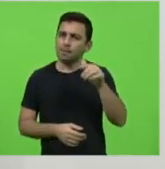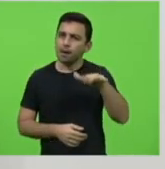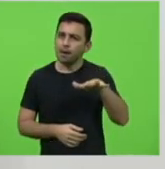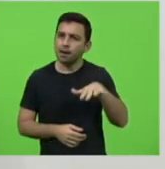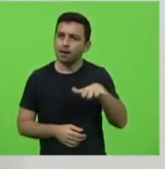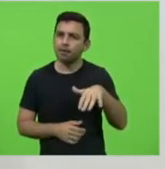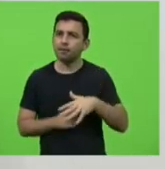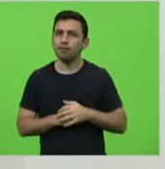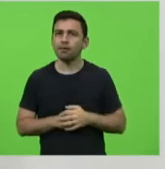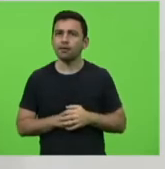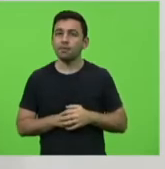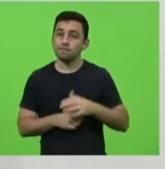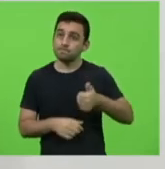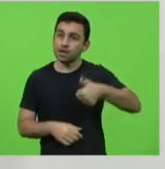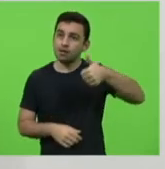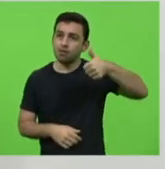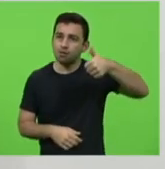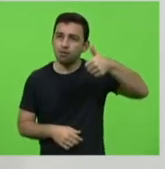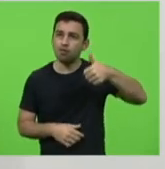é melhor.